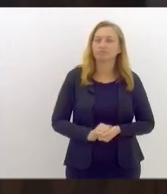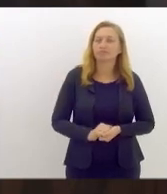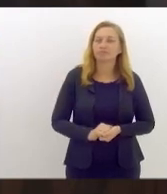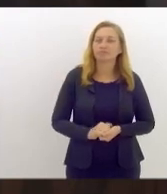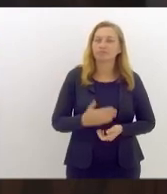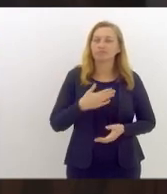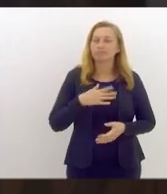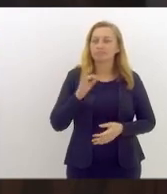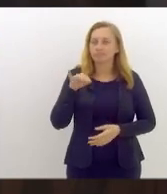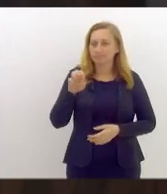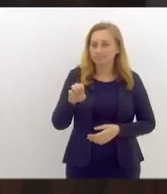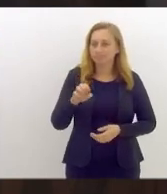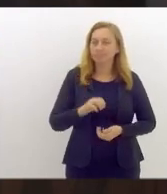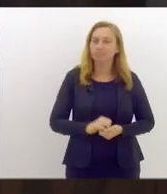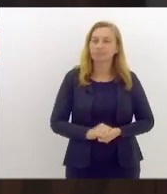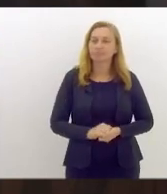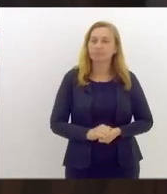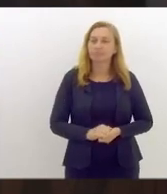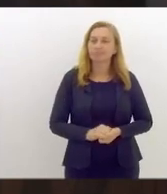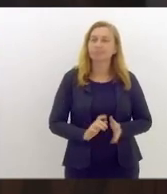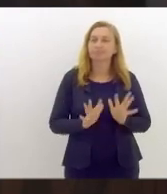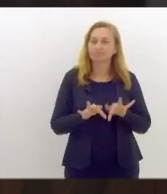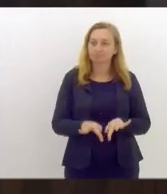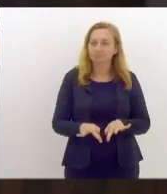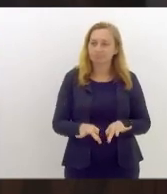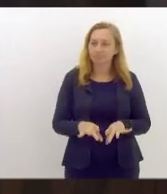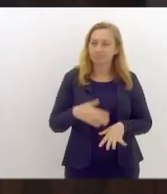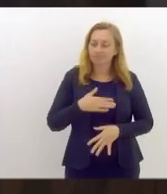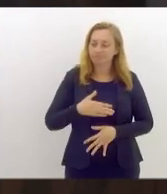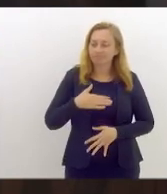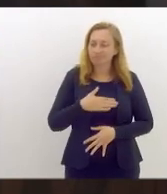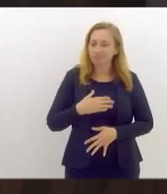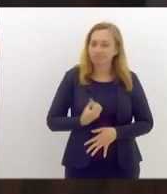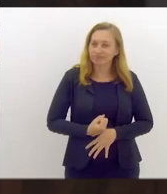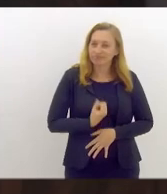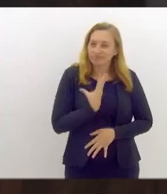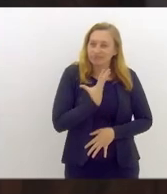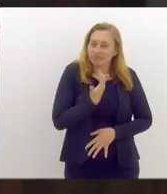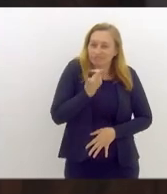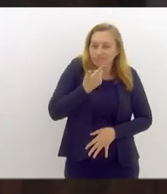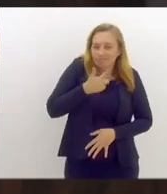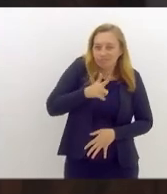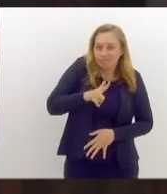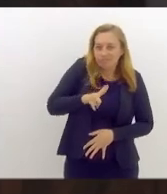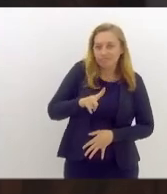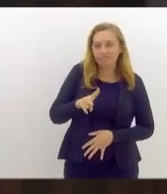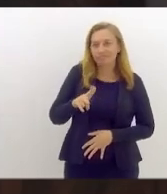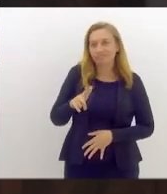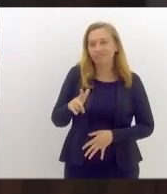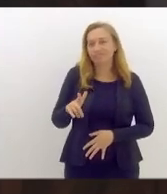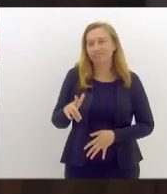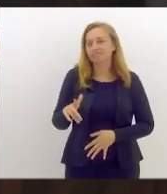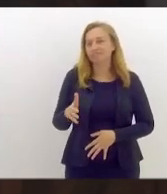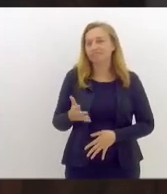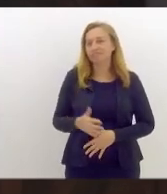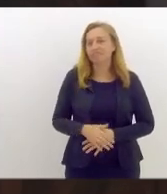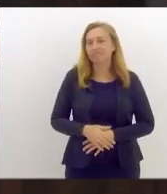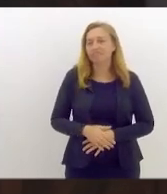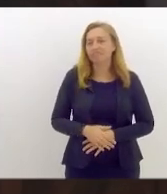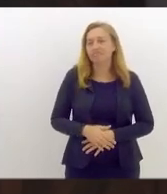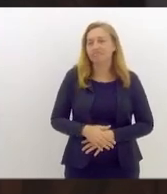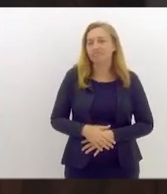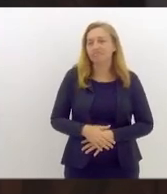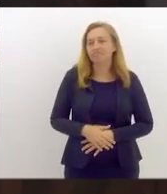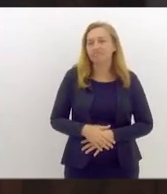do meu gabinete e para encerrar como eu gosto muito de poesia de música Eu tenho